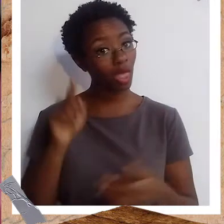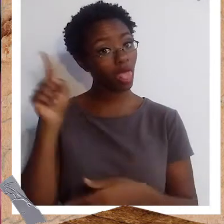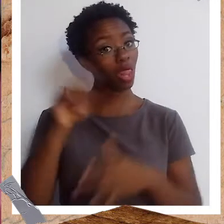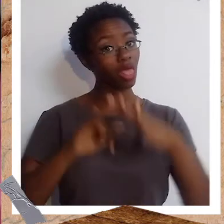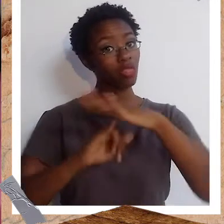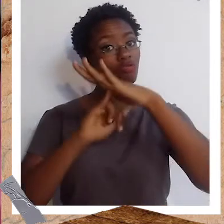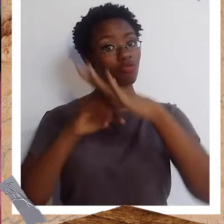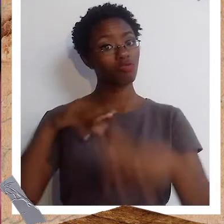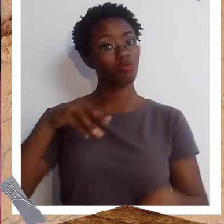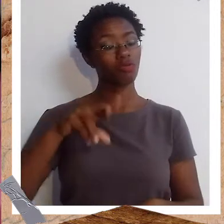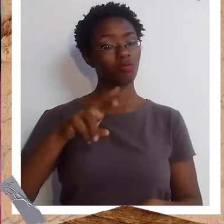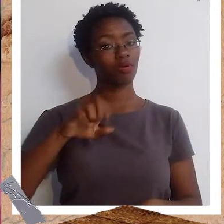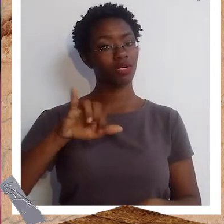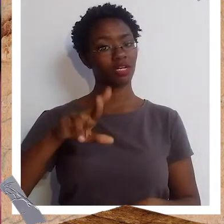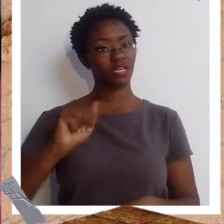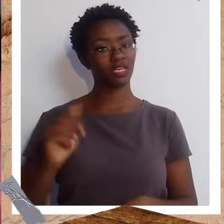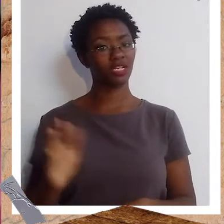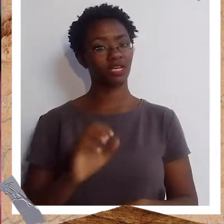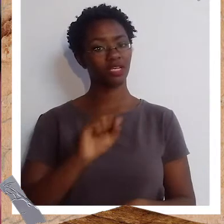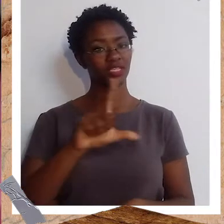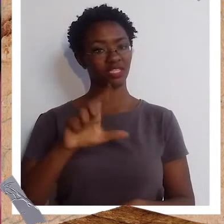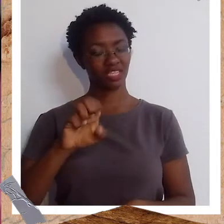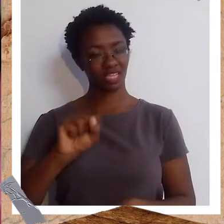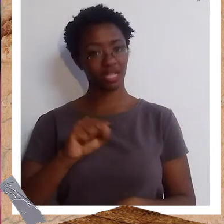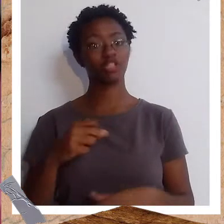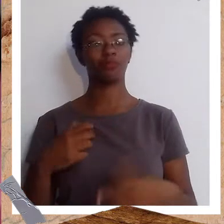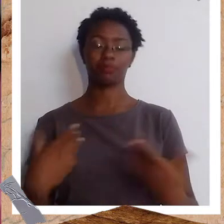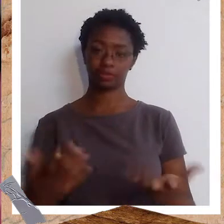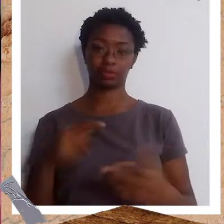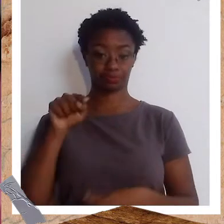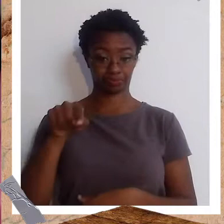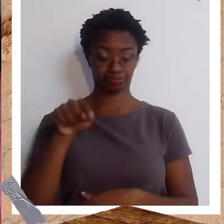Bem, o Instituto Moreira Salles, como a gente mencionou, tem